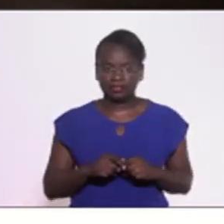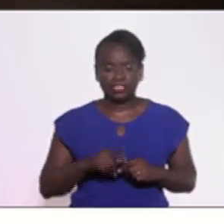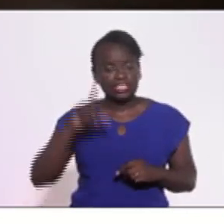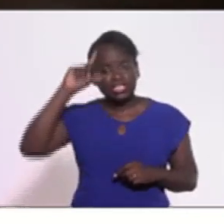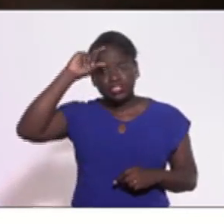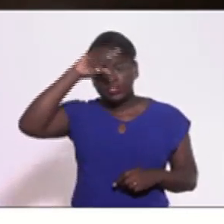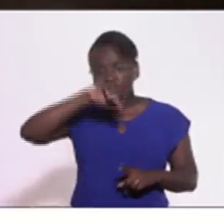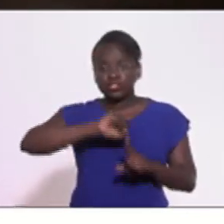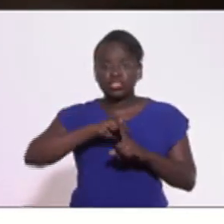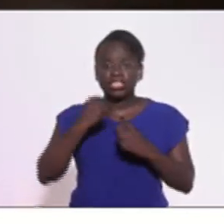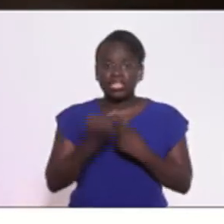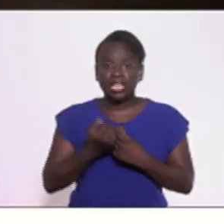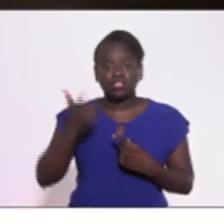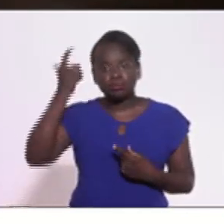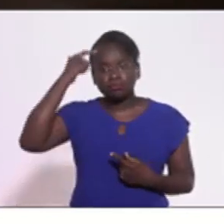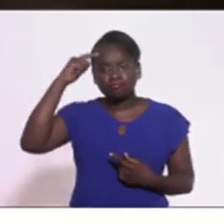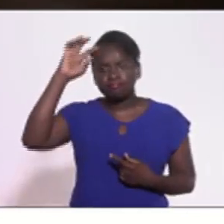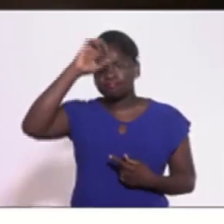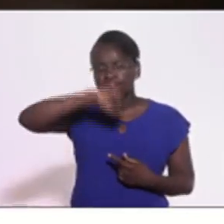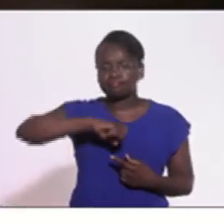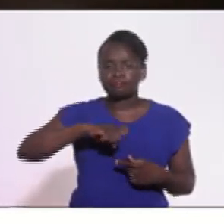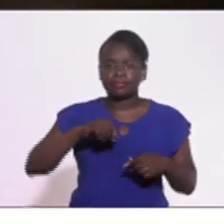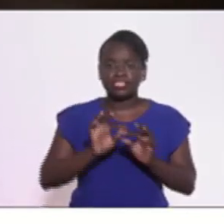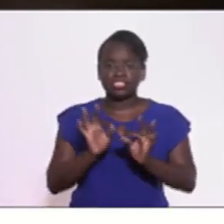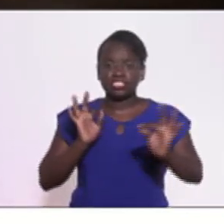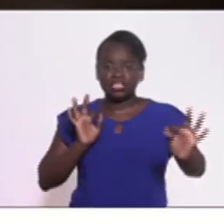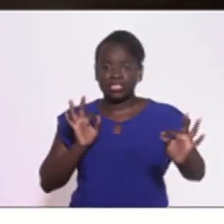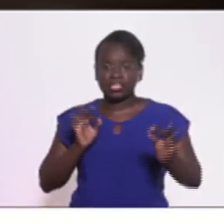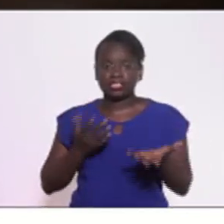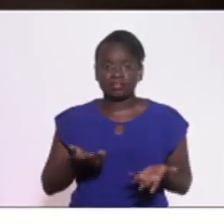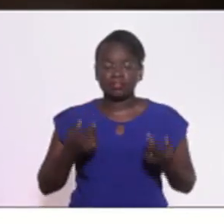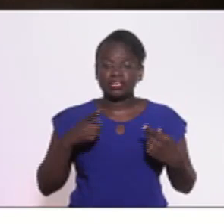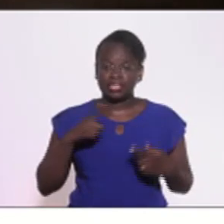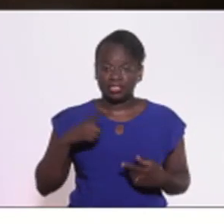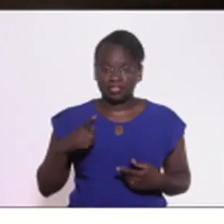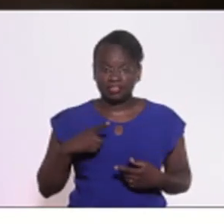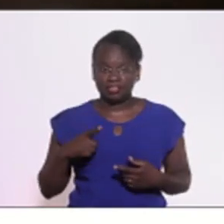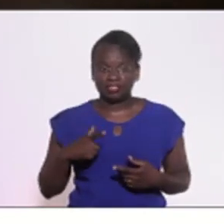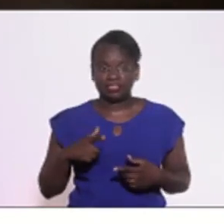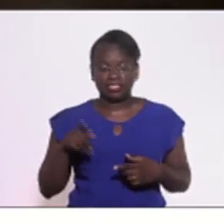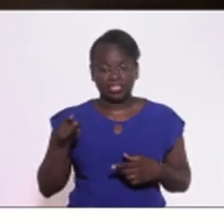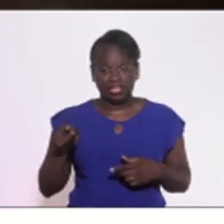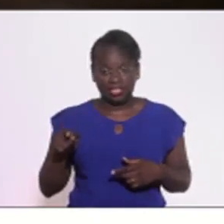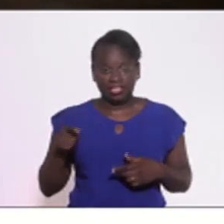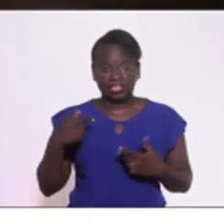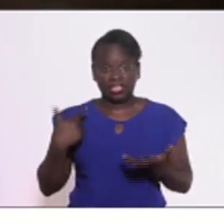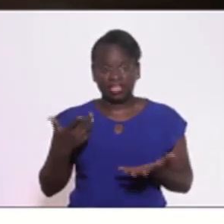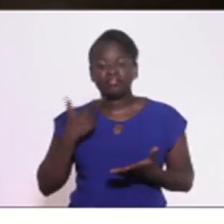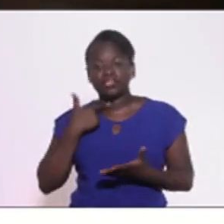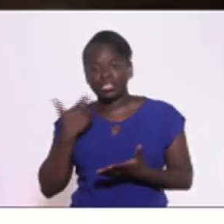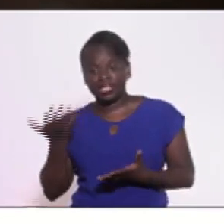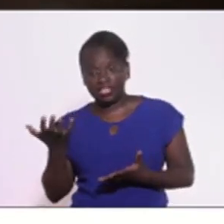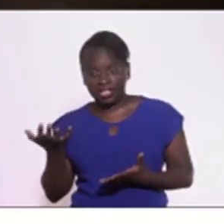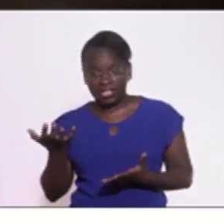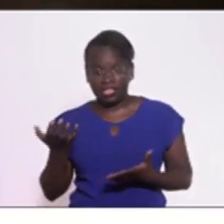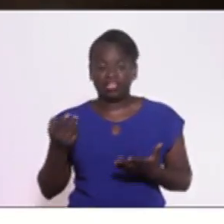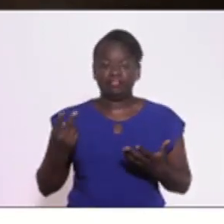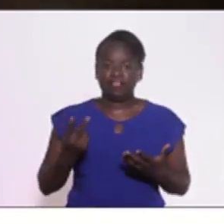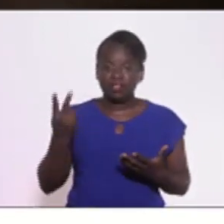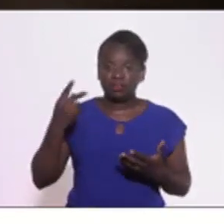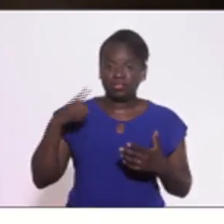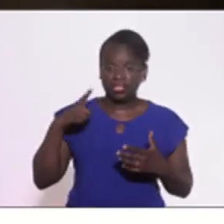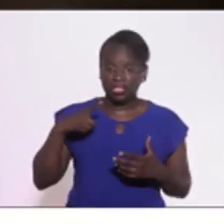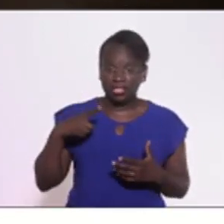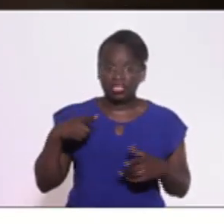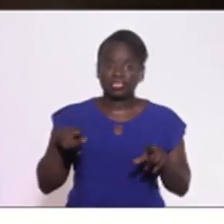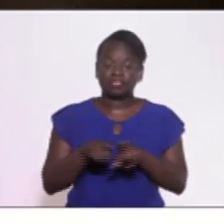nossa sociedade toma consciência da distância, do gap que existe entre aquilo que ele anuncia, entre os valores